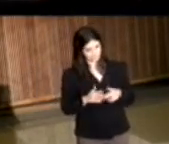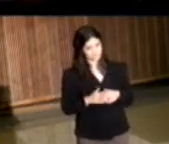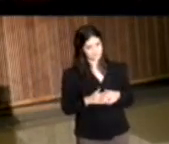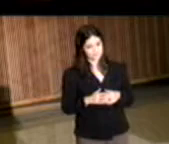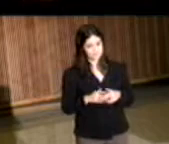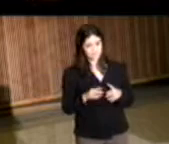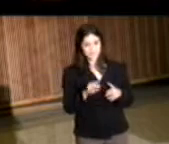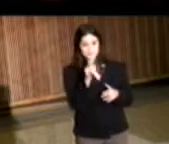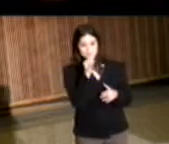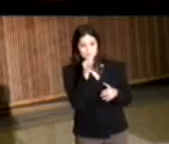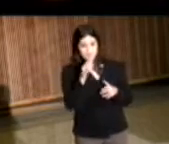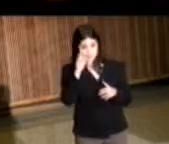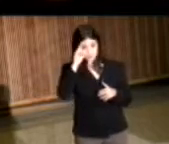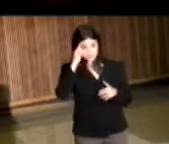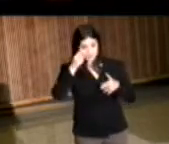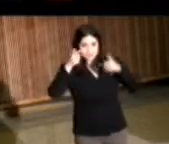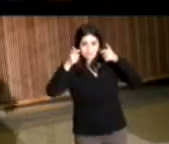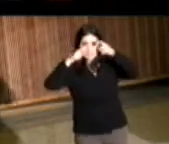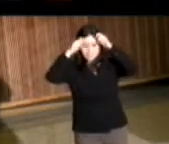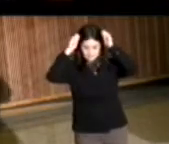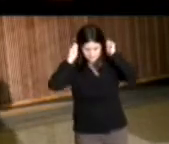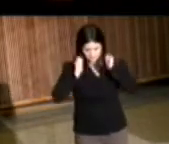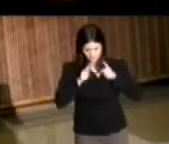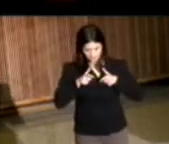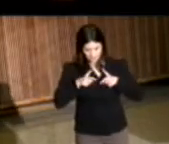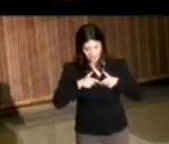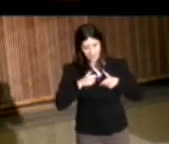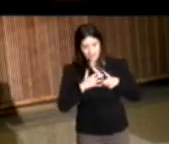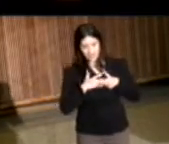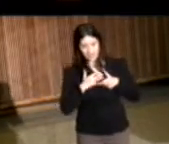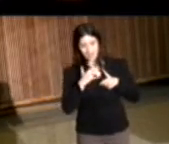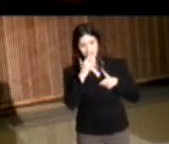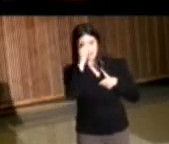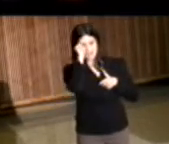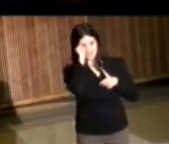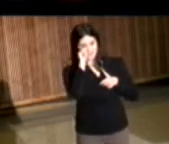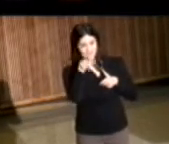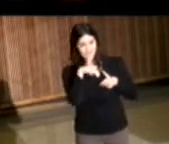Depois que você recebe a medalha, o que você faz com ela?